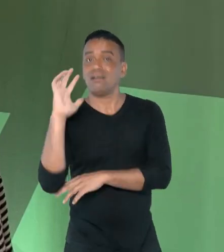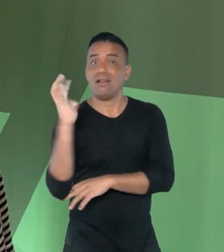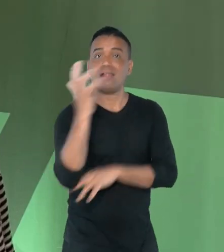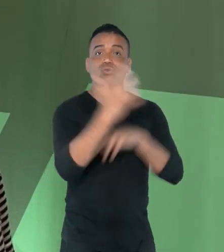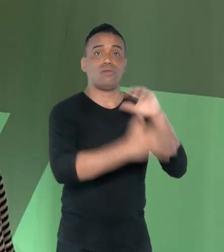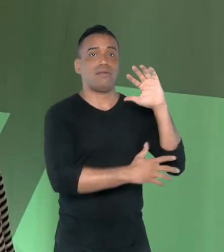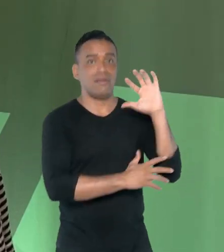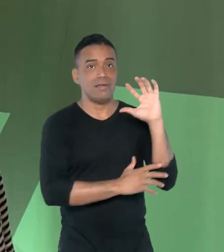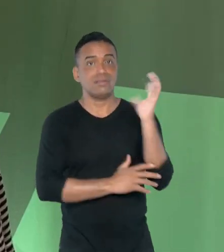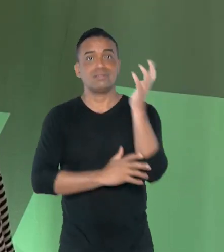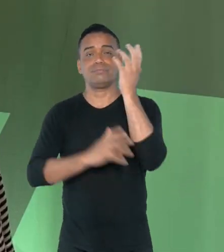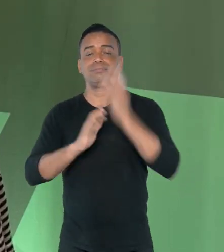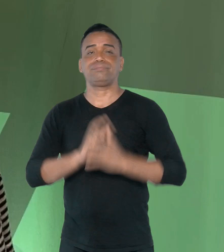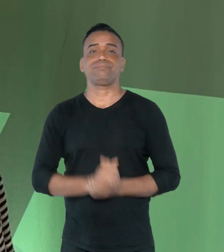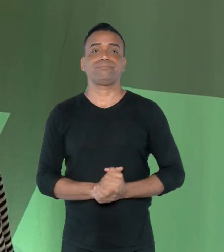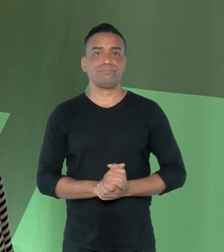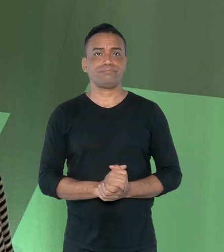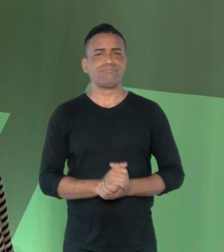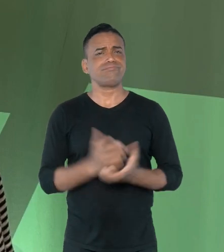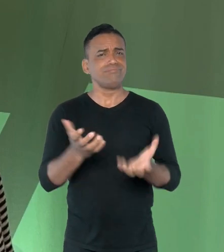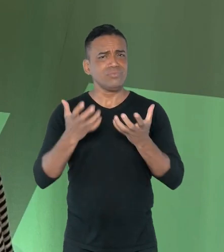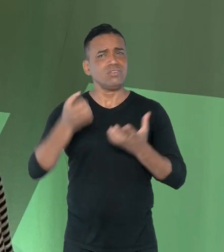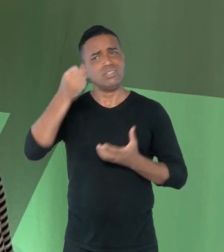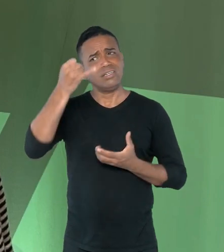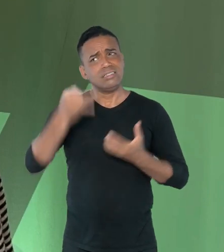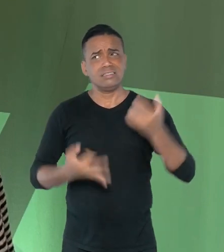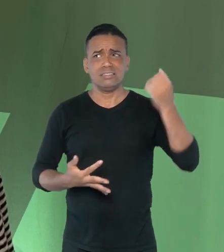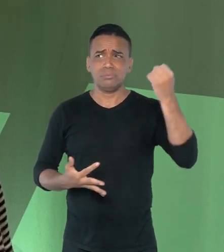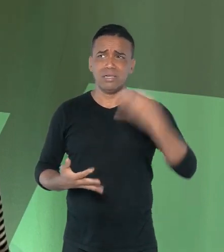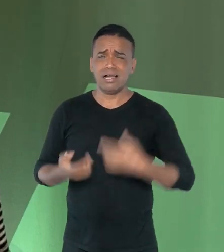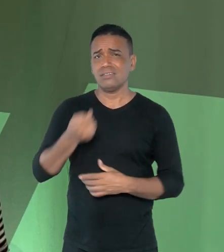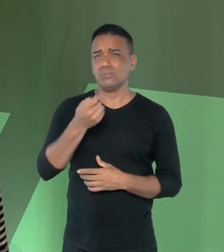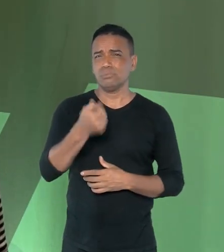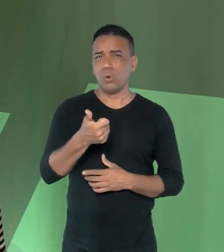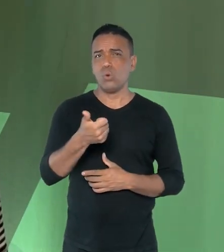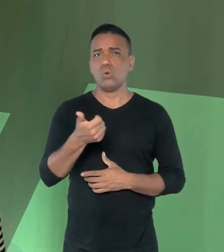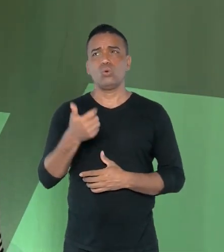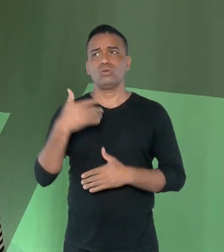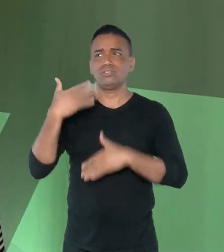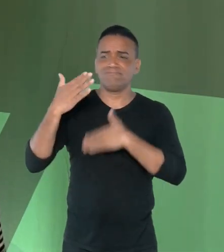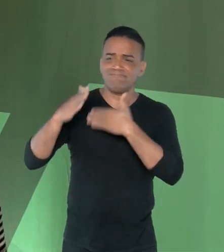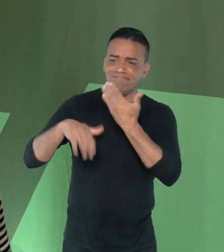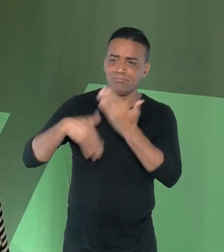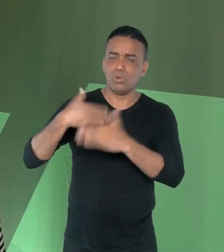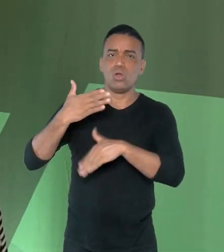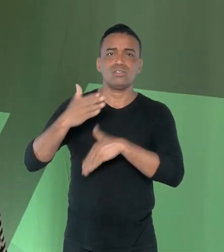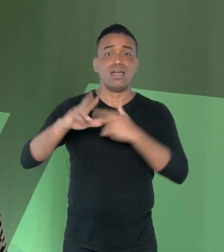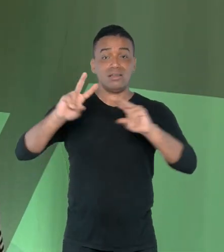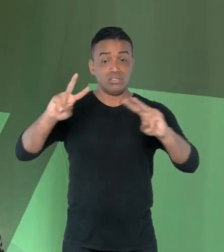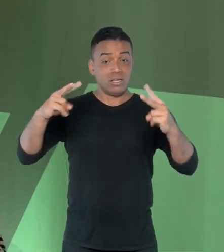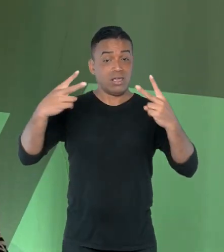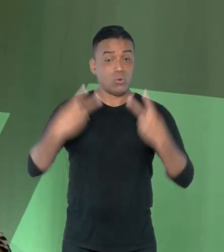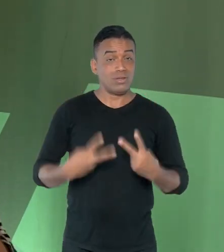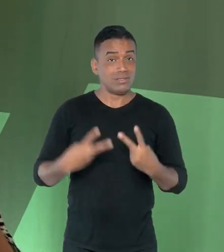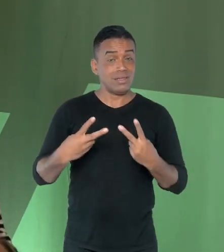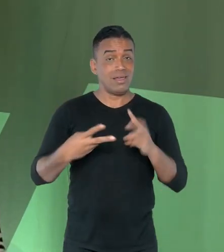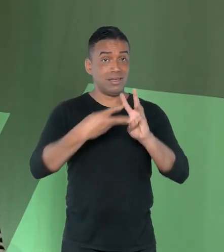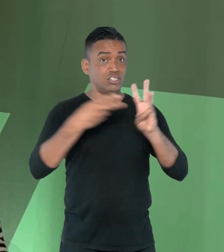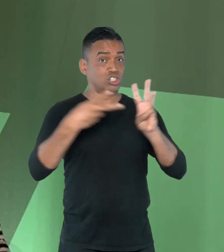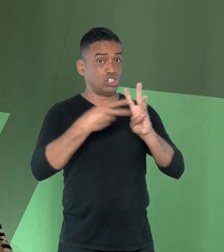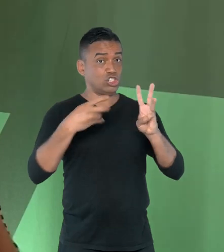ambiente. Eu queria que você explicasse um pouco assim desse processo de se reconhecer indígena. Existe